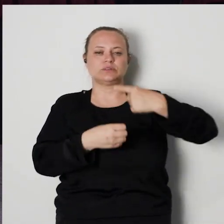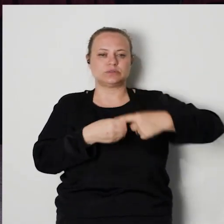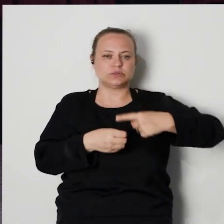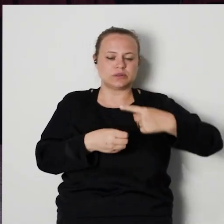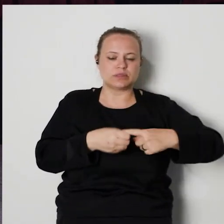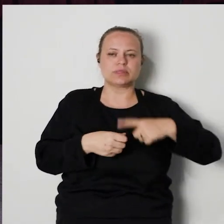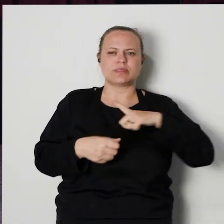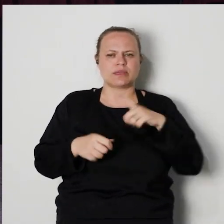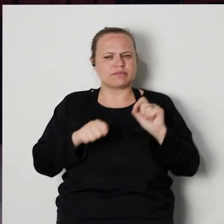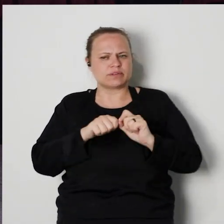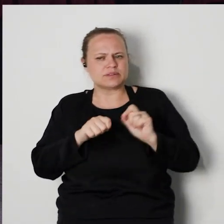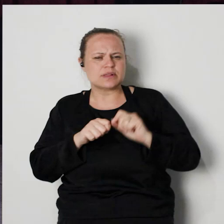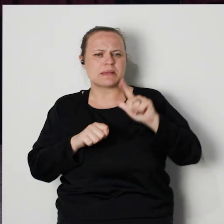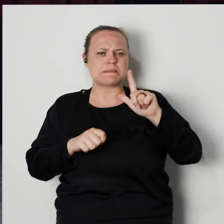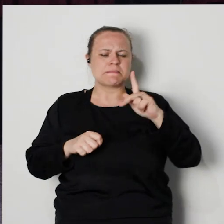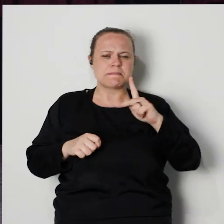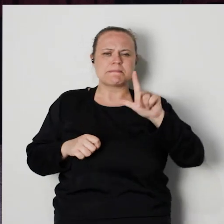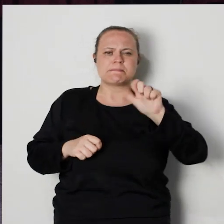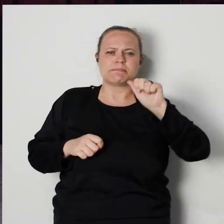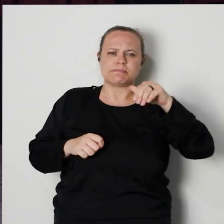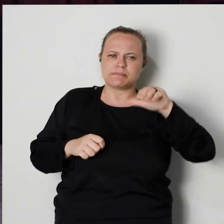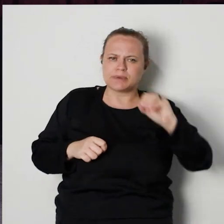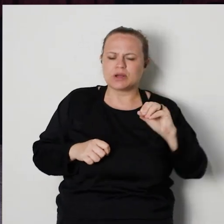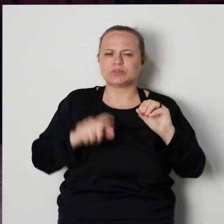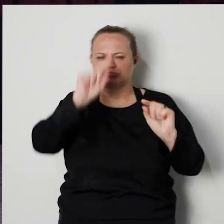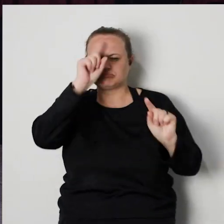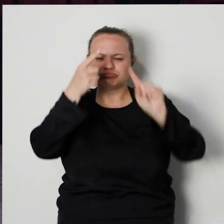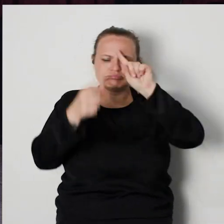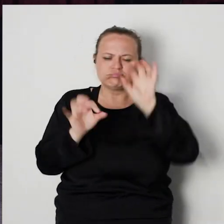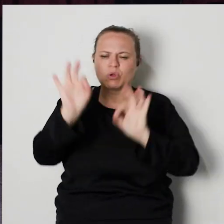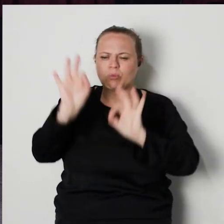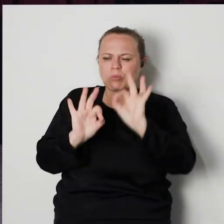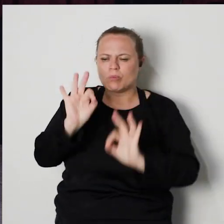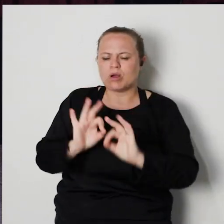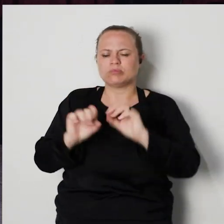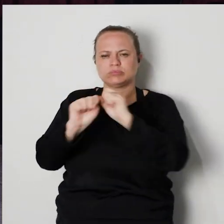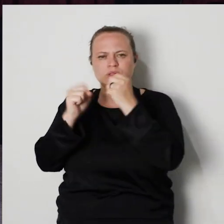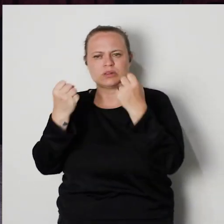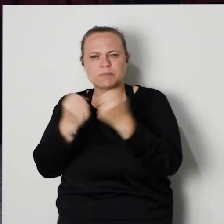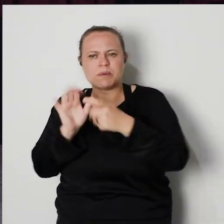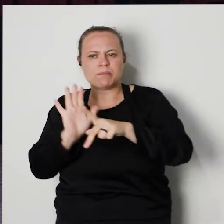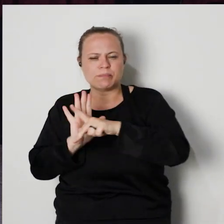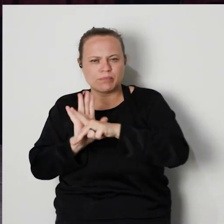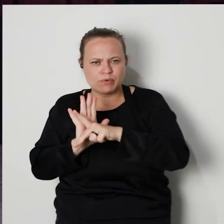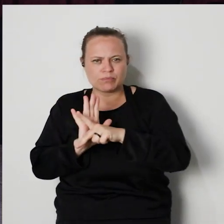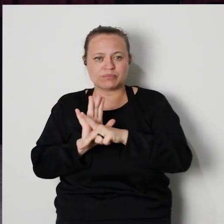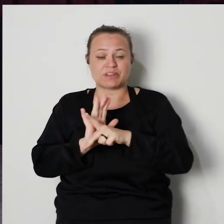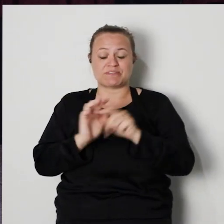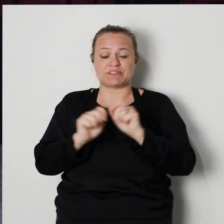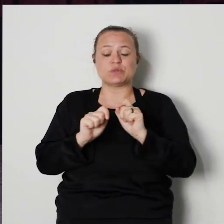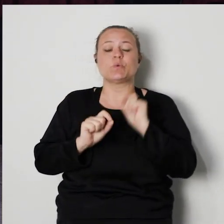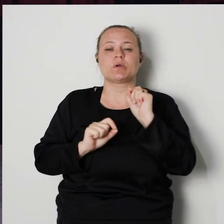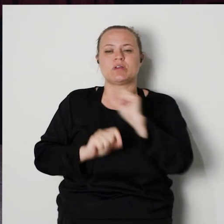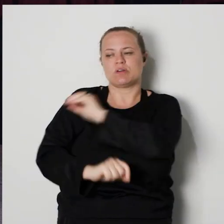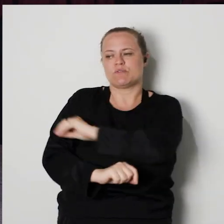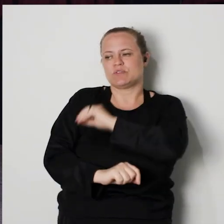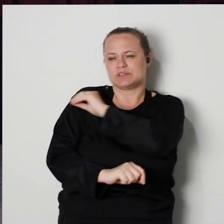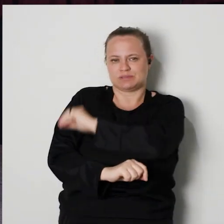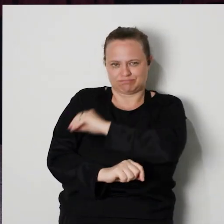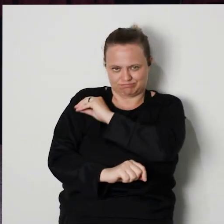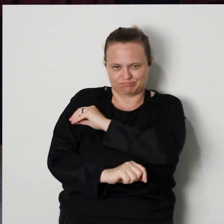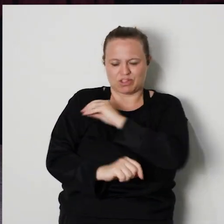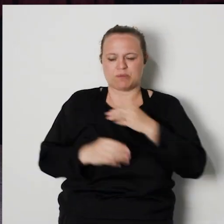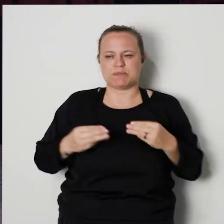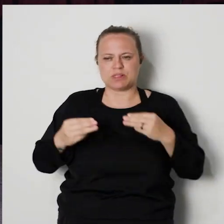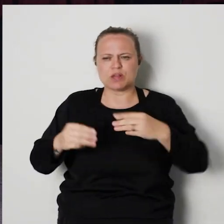assume apoiar no país que estados e municípios elaborem os seus planos também, construam